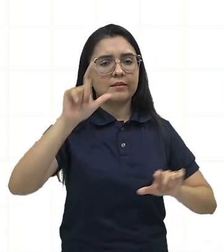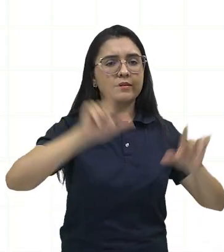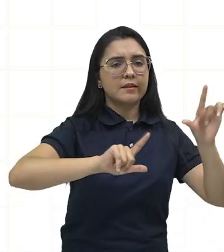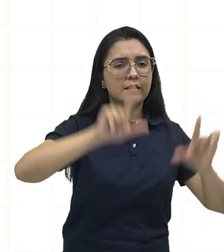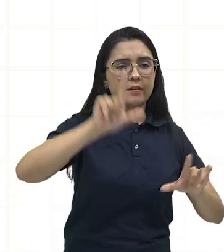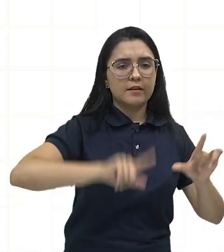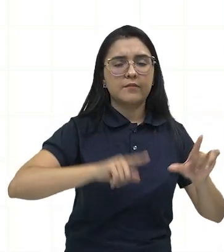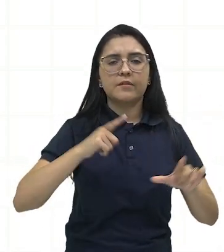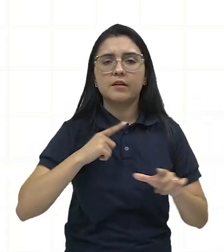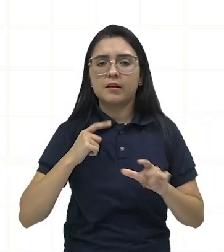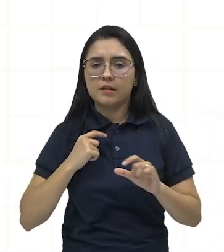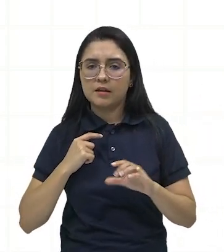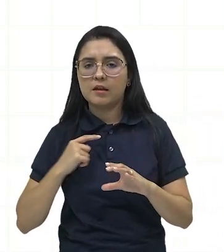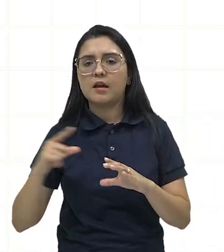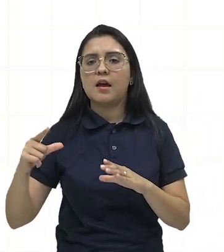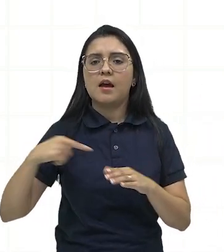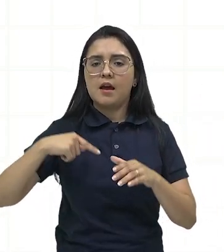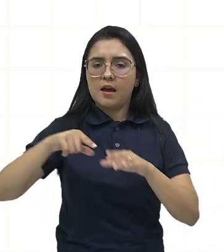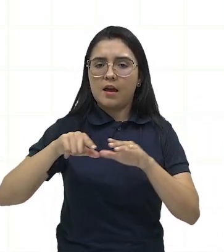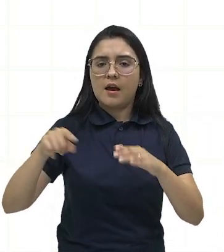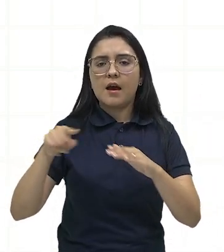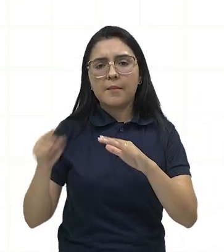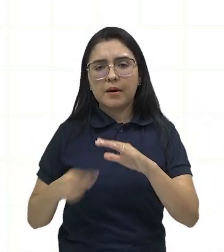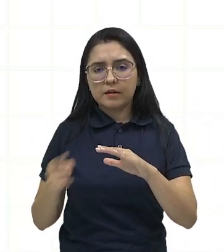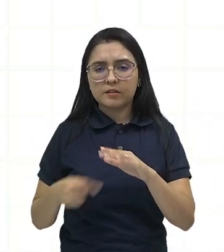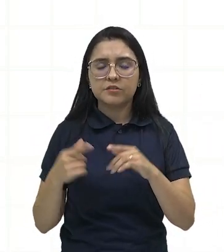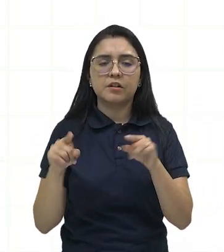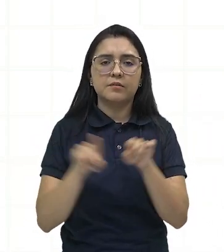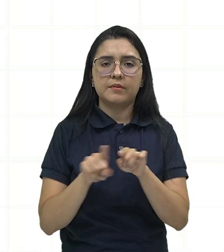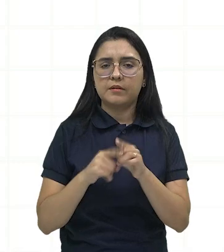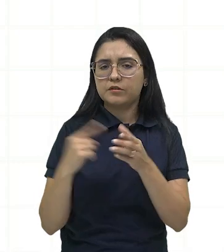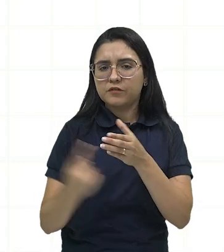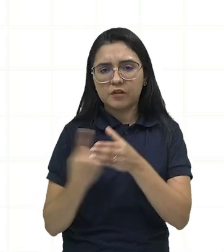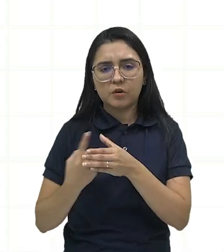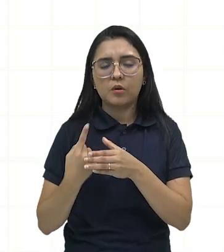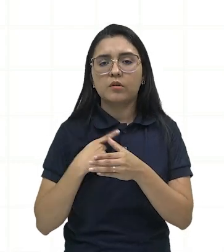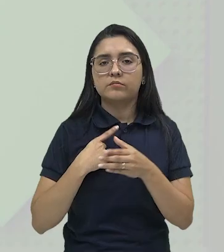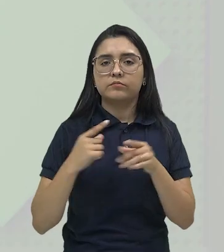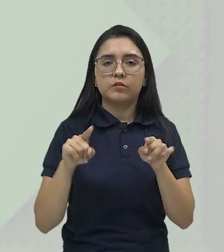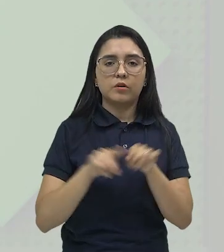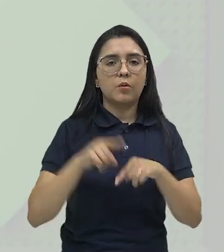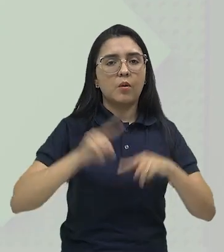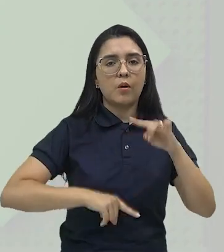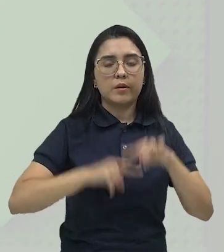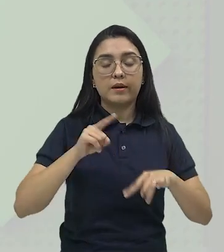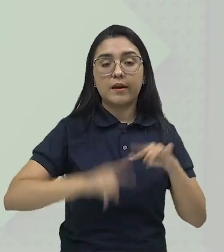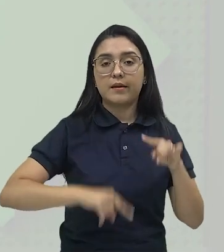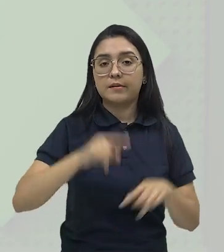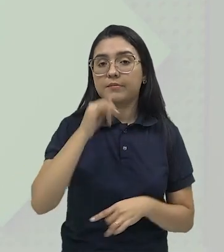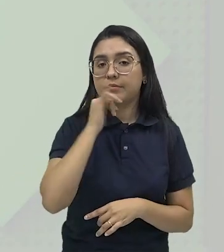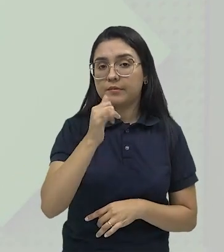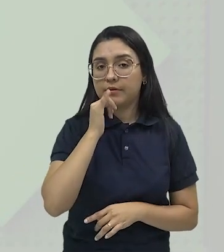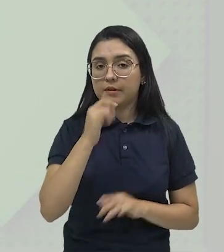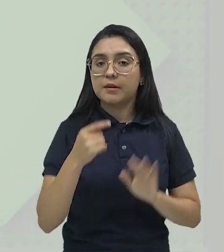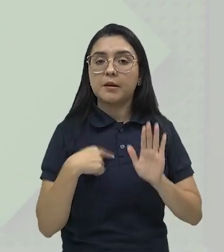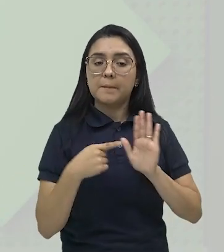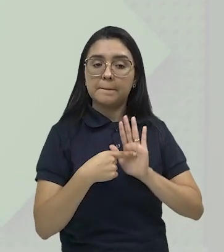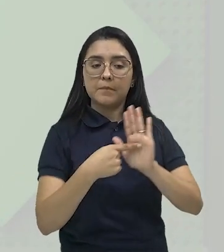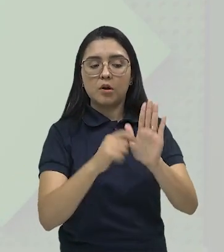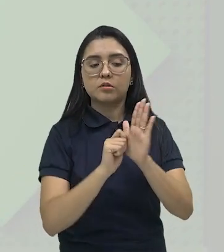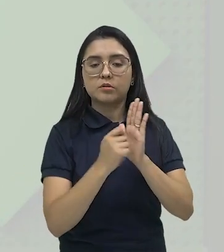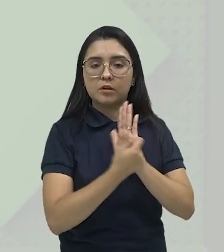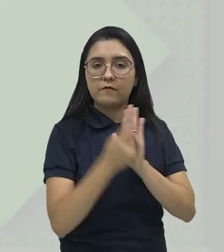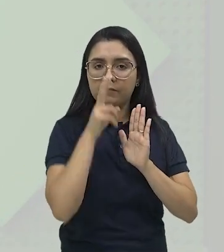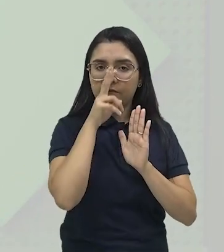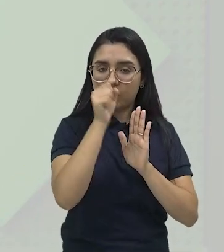seja a máquina de lavar, seja o liquidificador, né? Qualquer aparelho que mostra ali no rótulo dele a